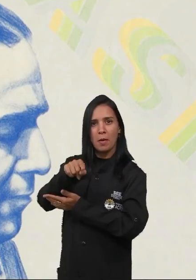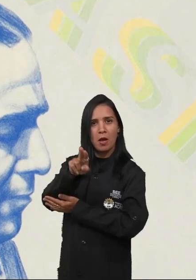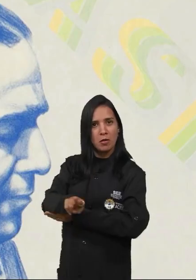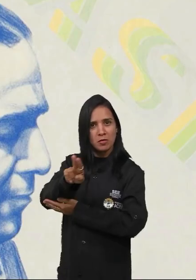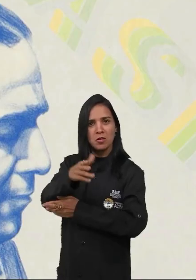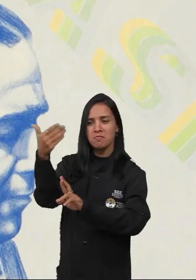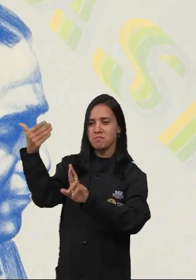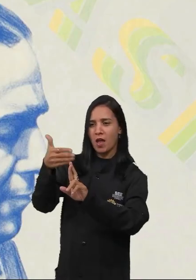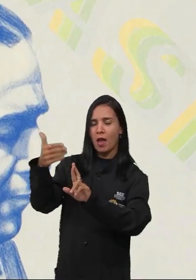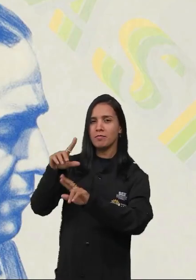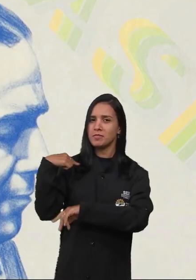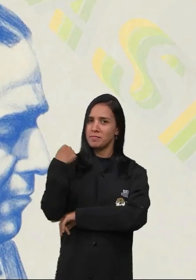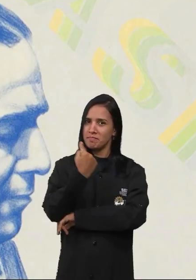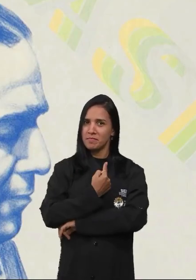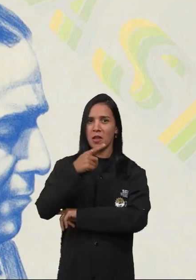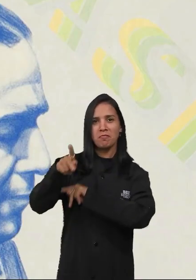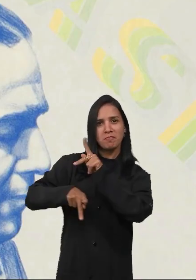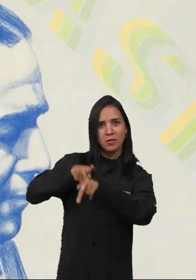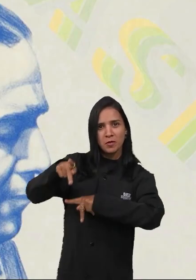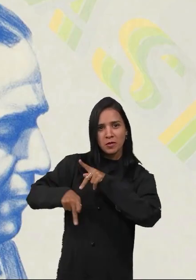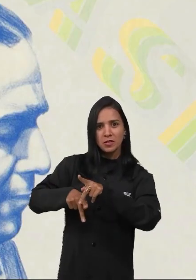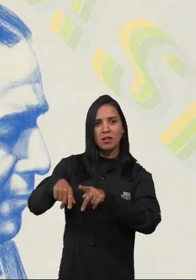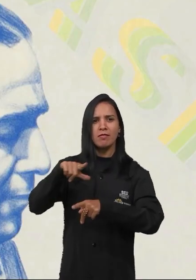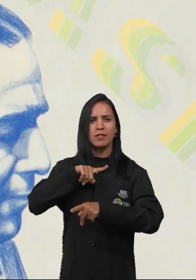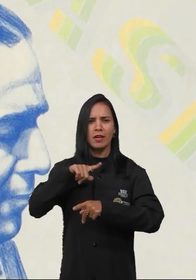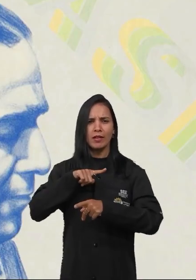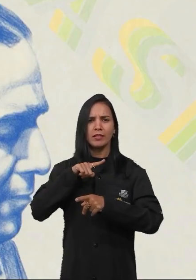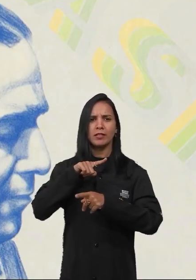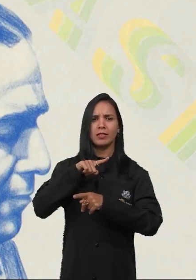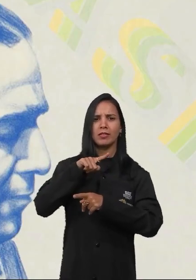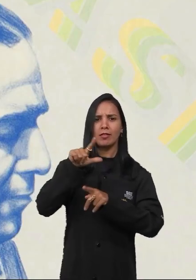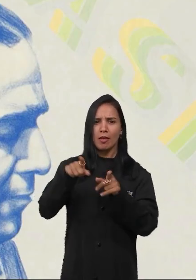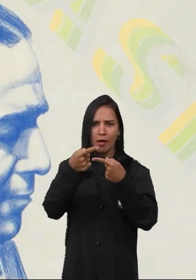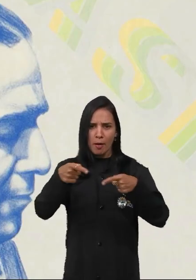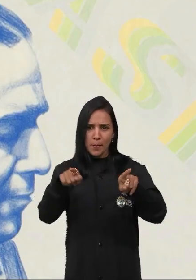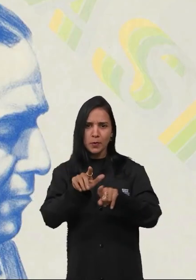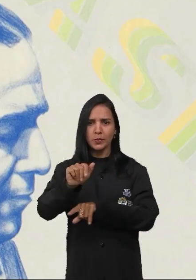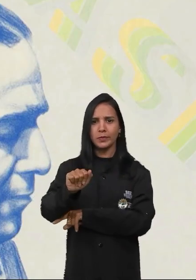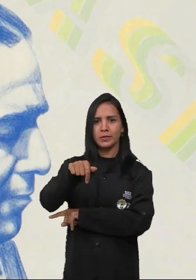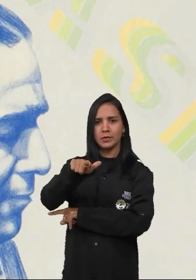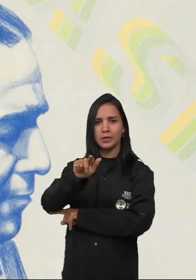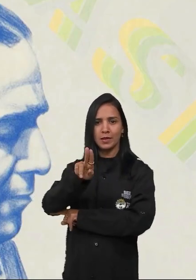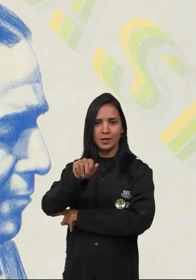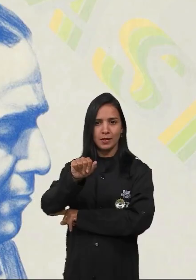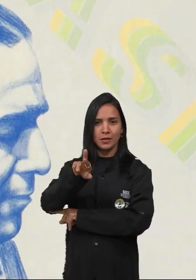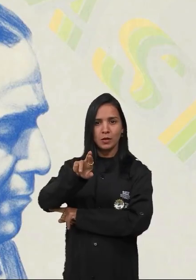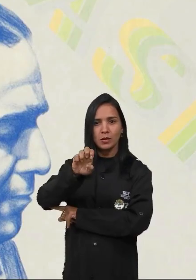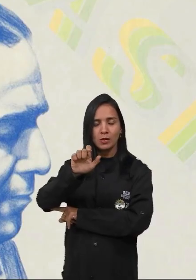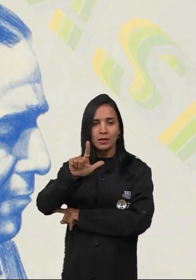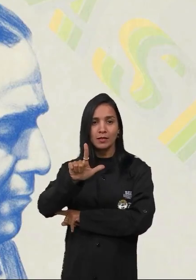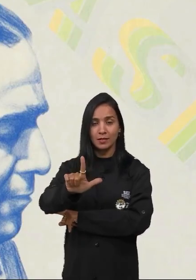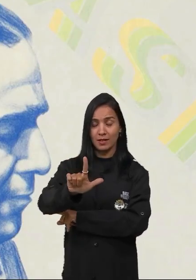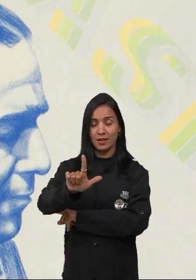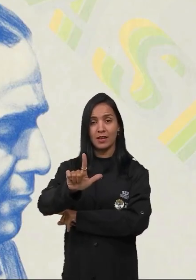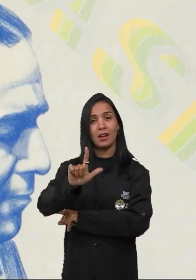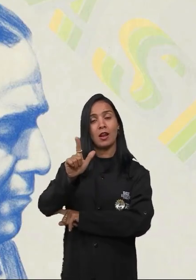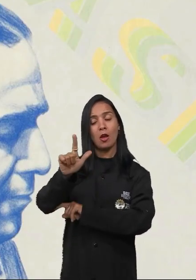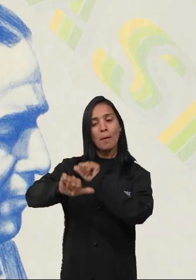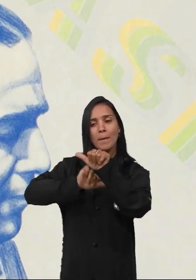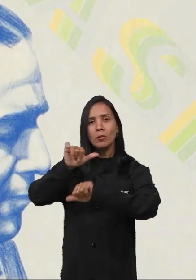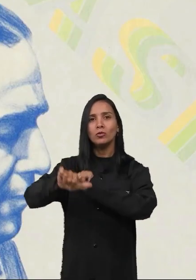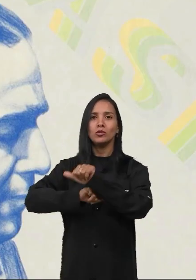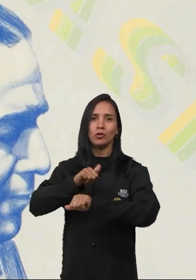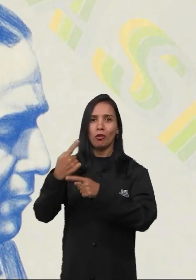Aquarela do Brasil, de Ari Barroso, ela exaltava também o país com um tom patriótico